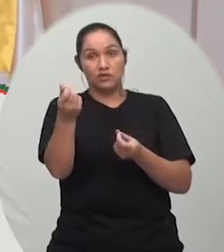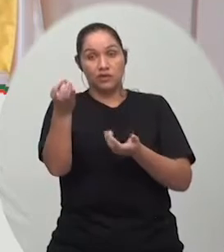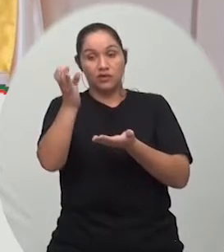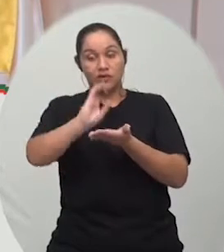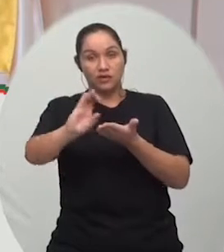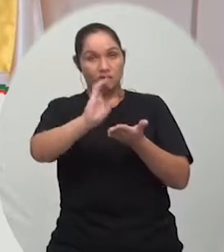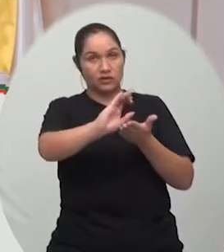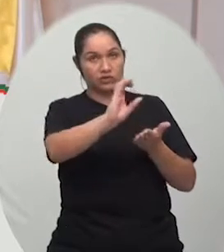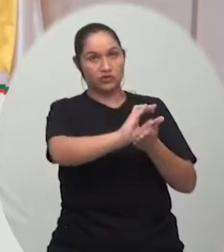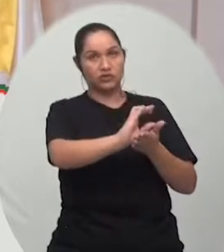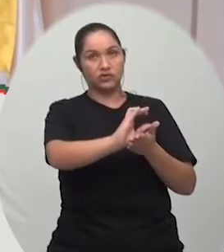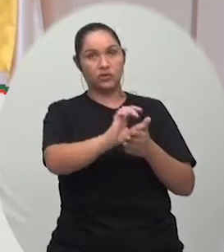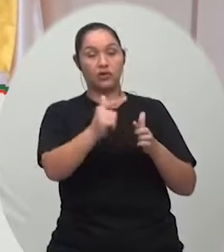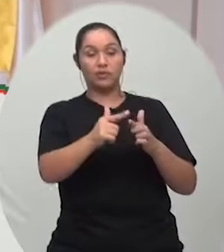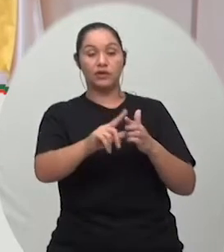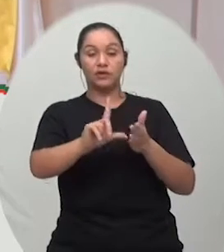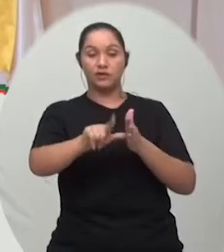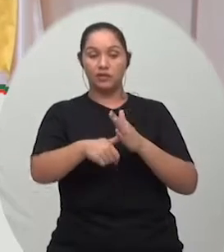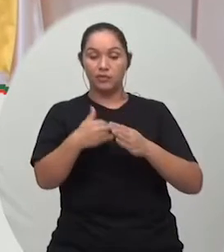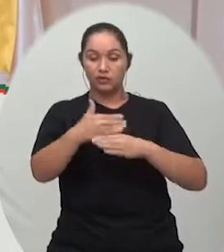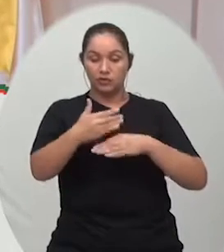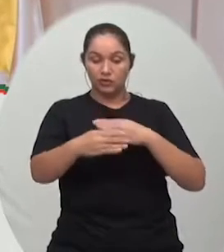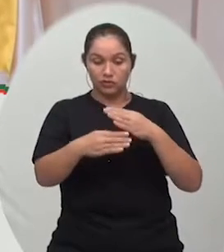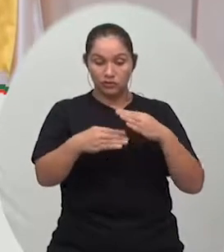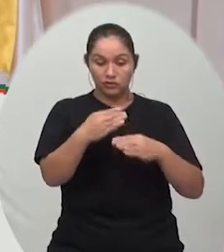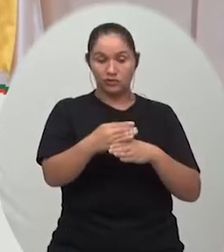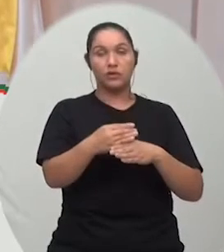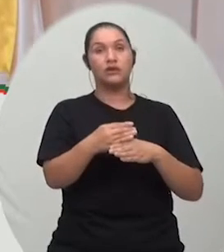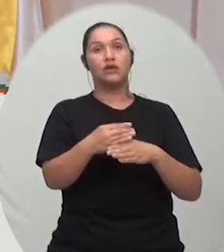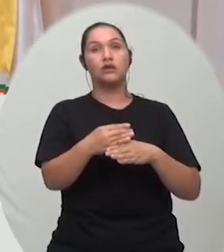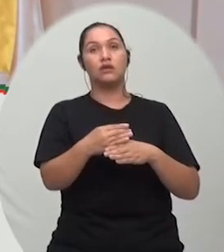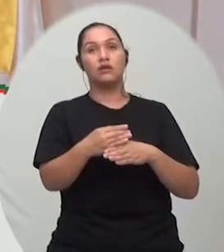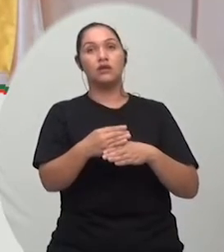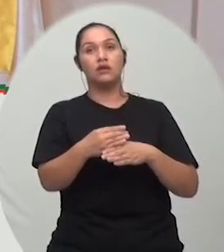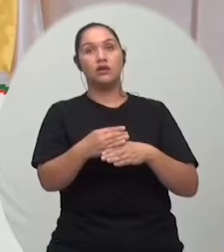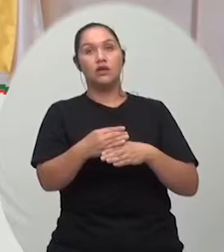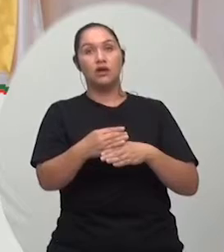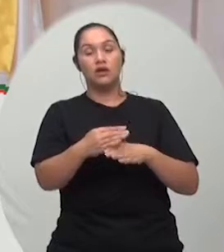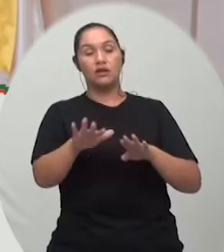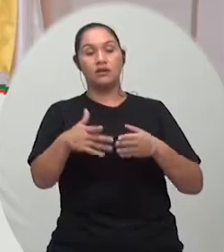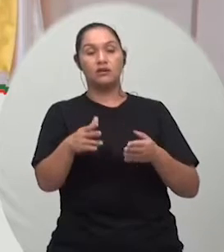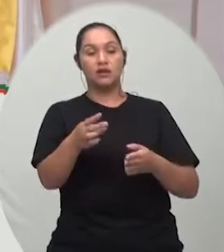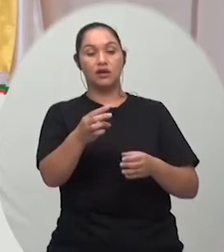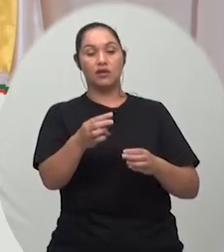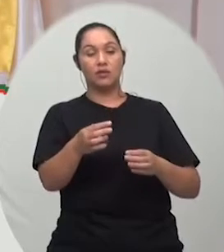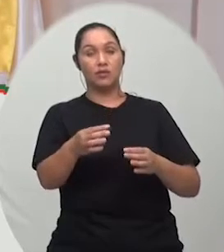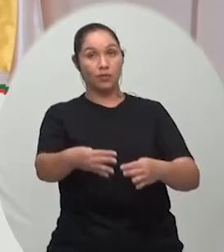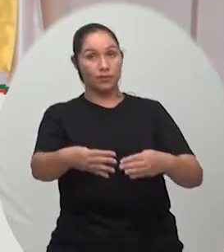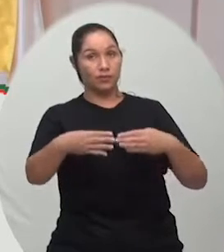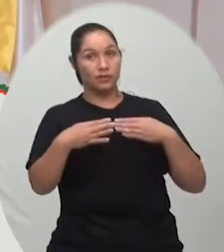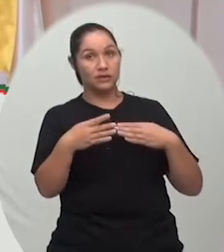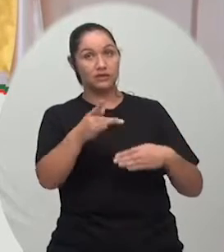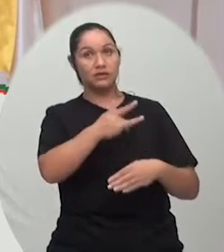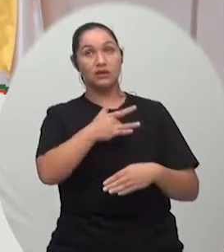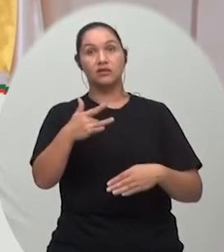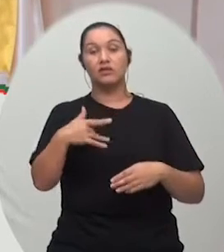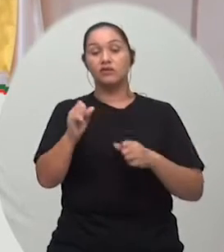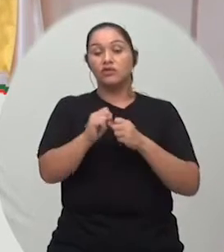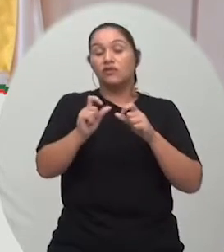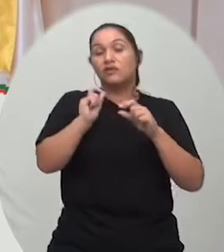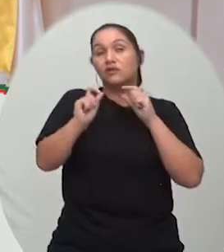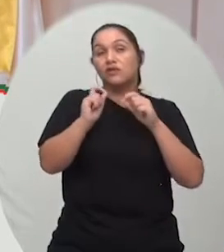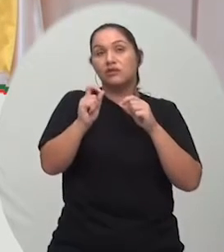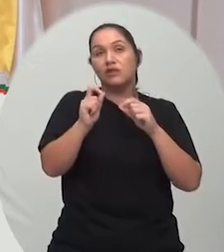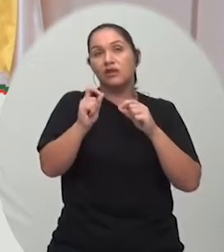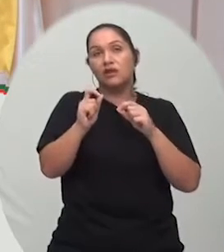inaugurada, que o Ministério da Saúde possa assumir o custeio disso, né, para que então possa toda